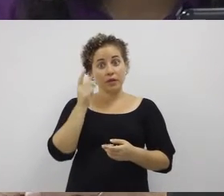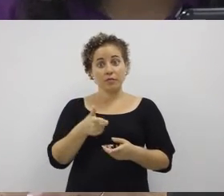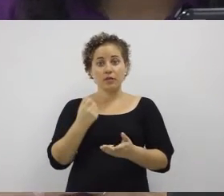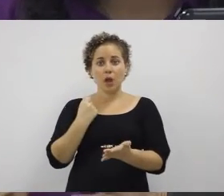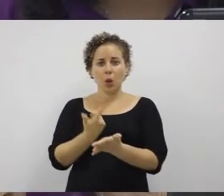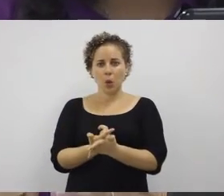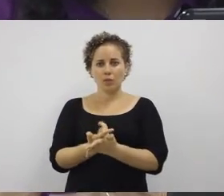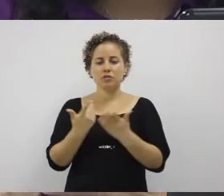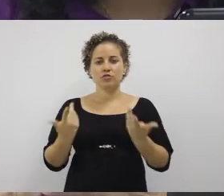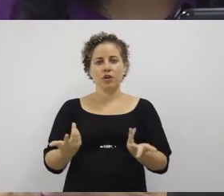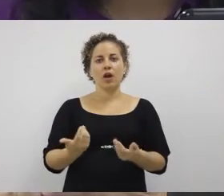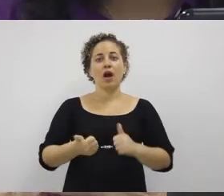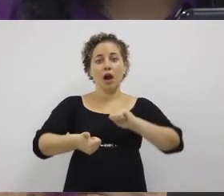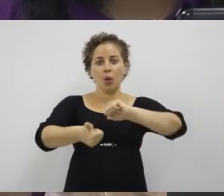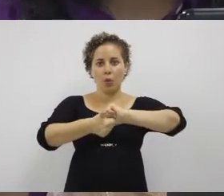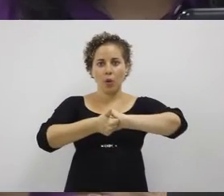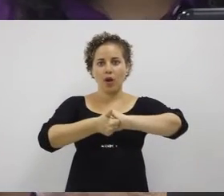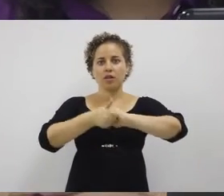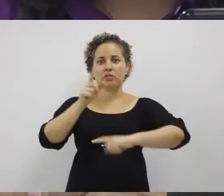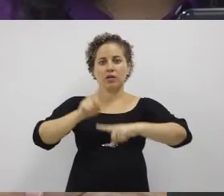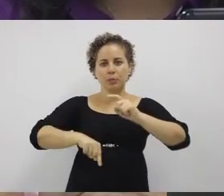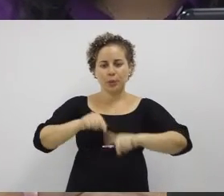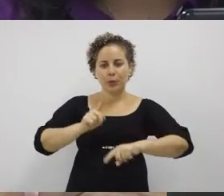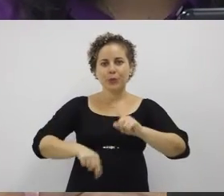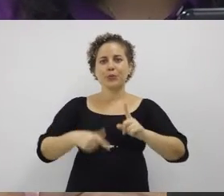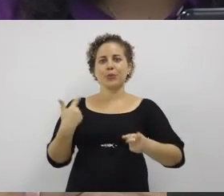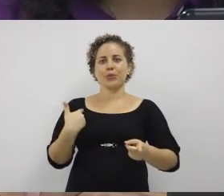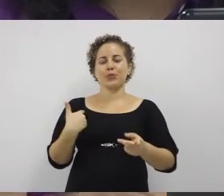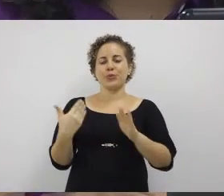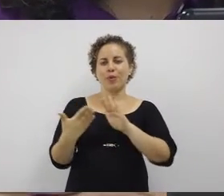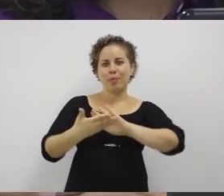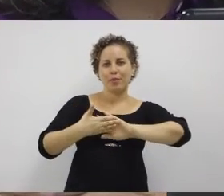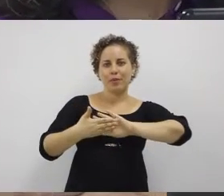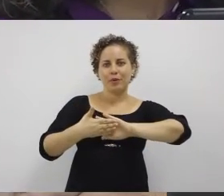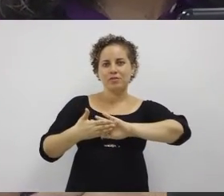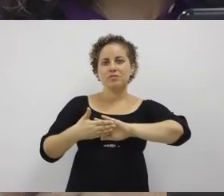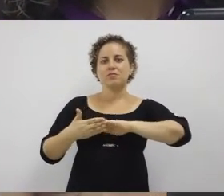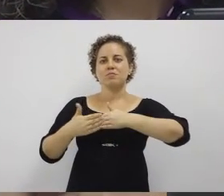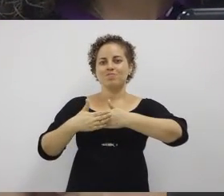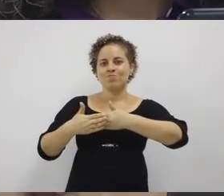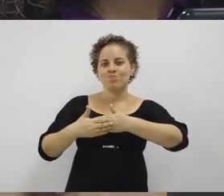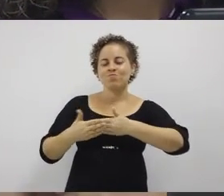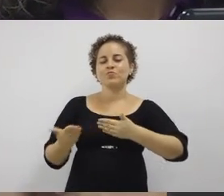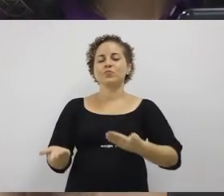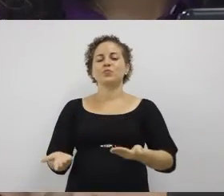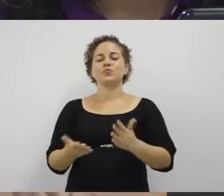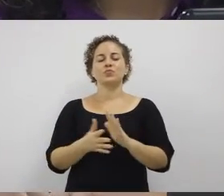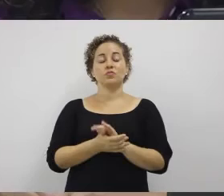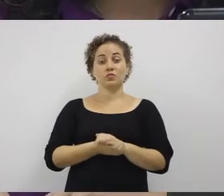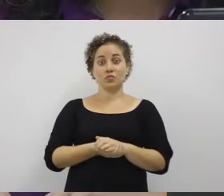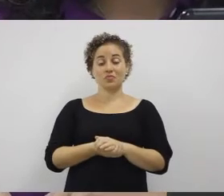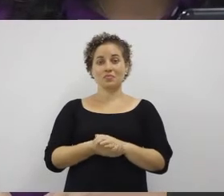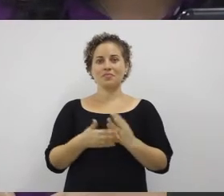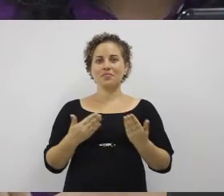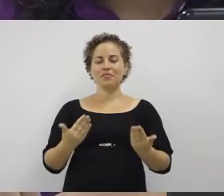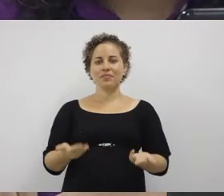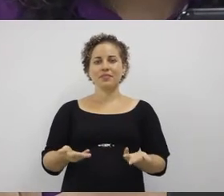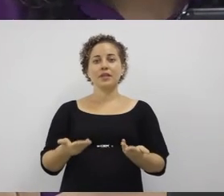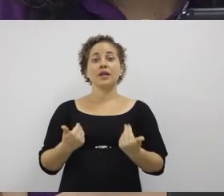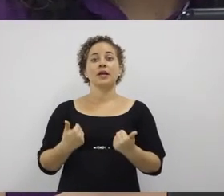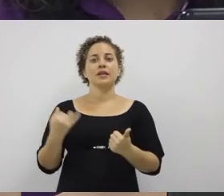compras são a qualidade do produto, a proximidade física. Ora, se nós falamos que é